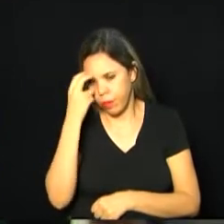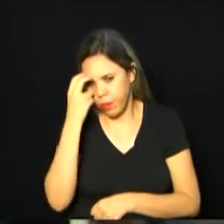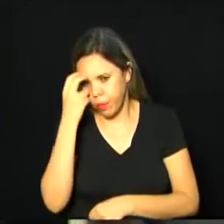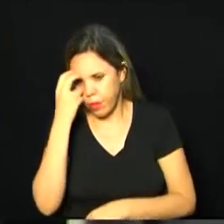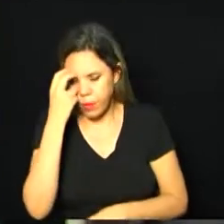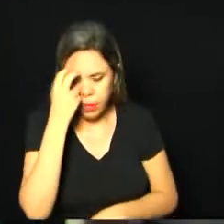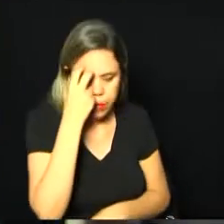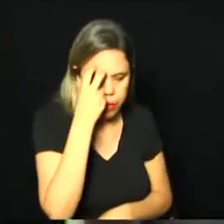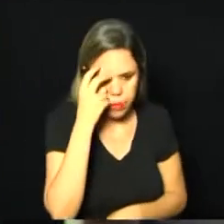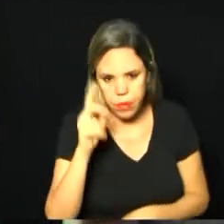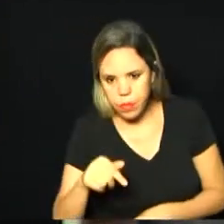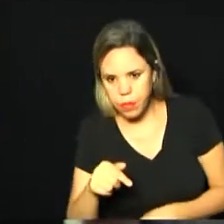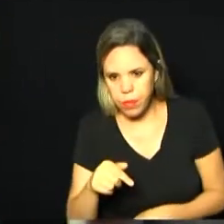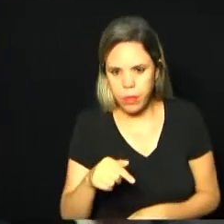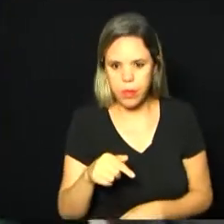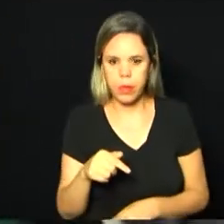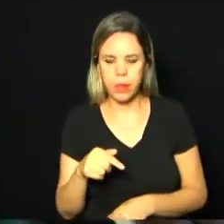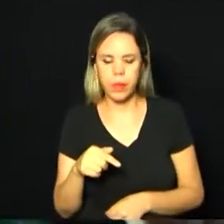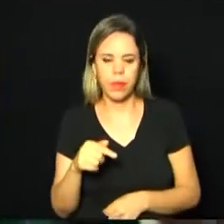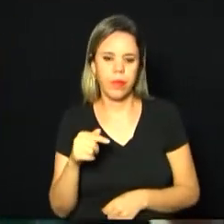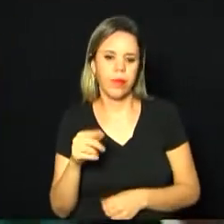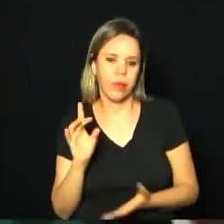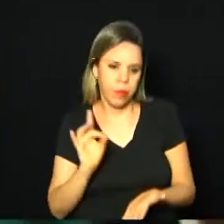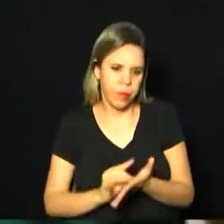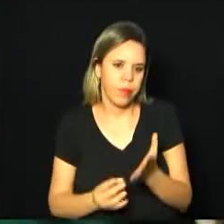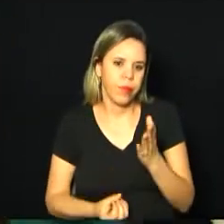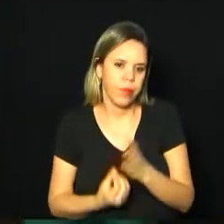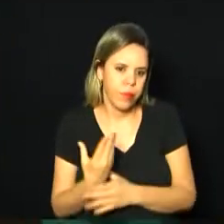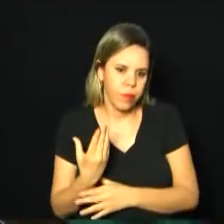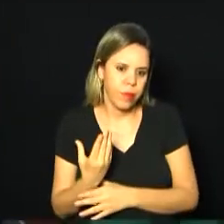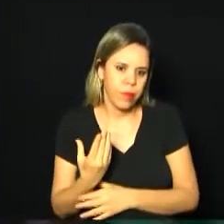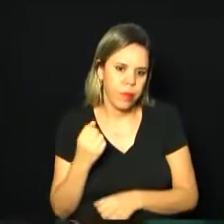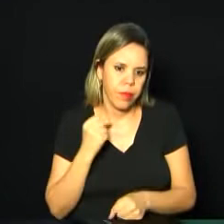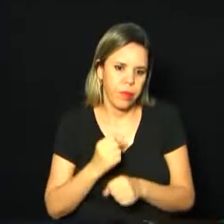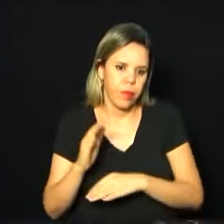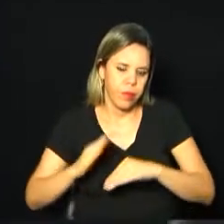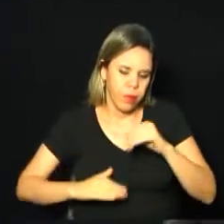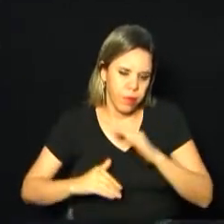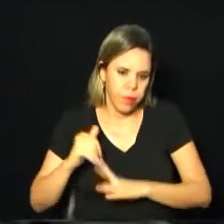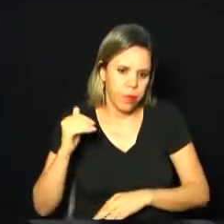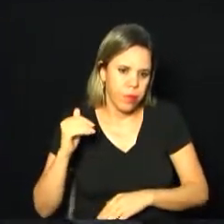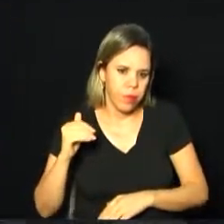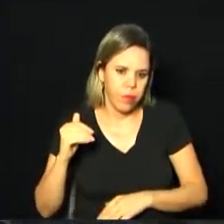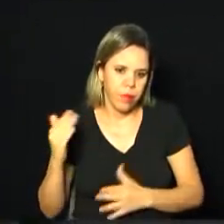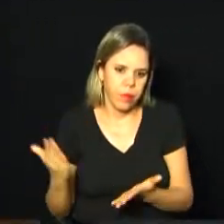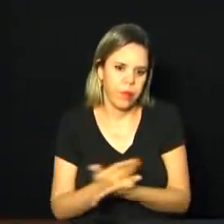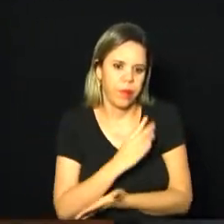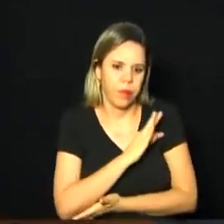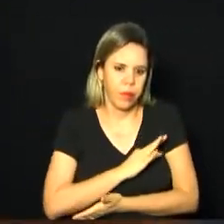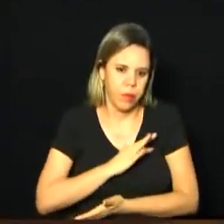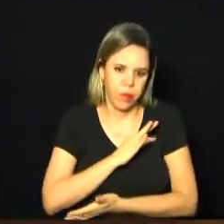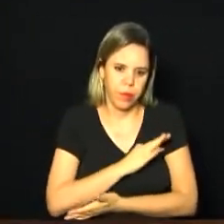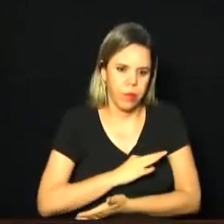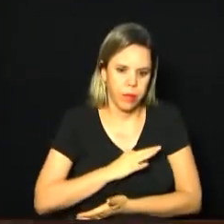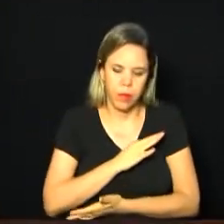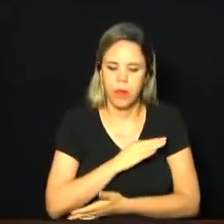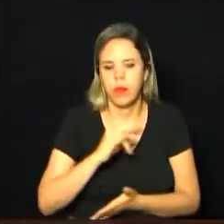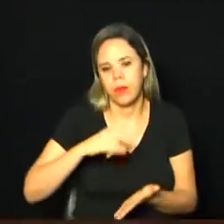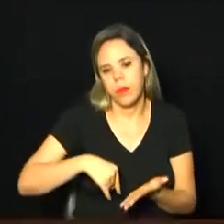acervo esse que é se materializa em obras né de livros técnicos